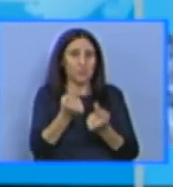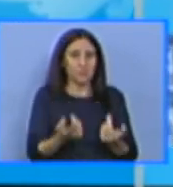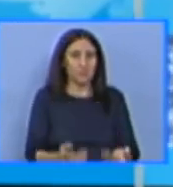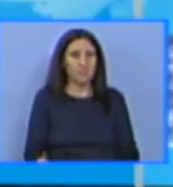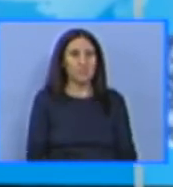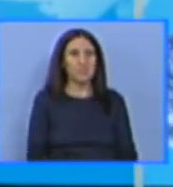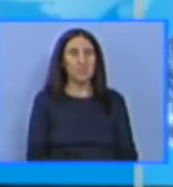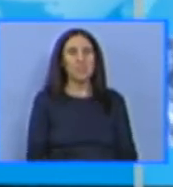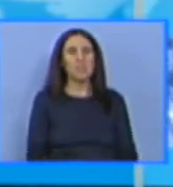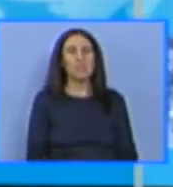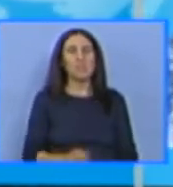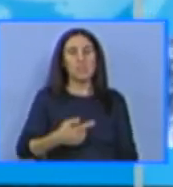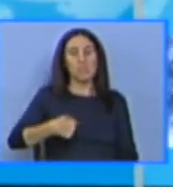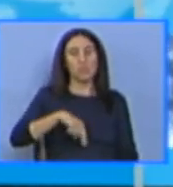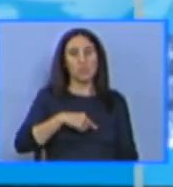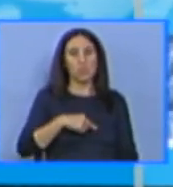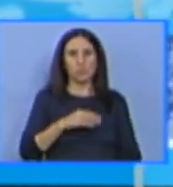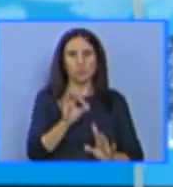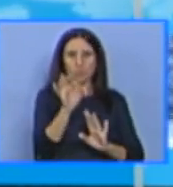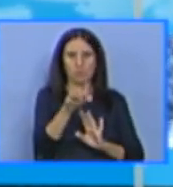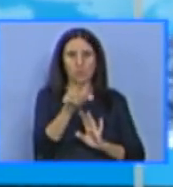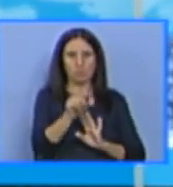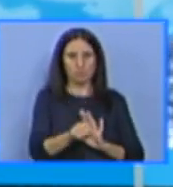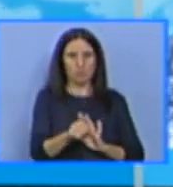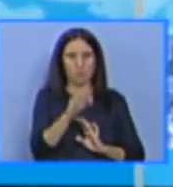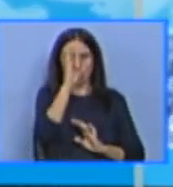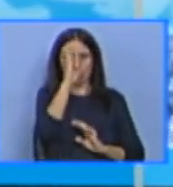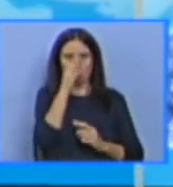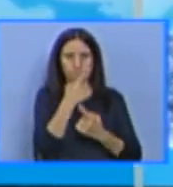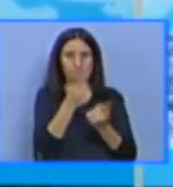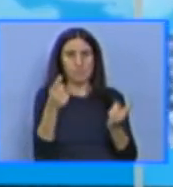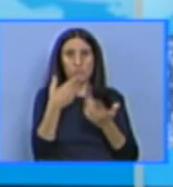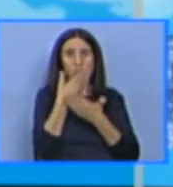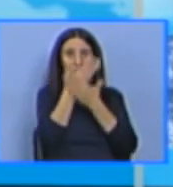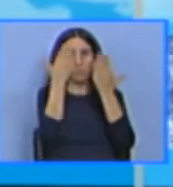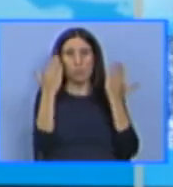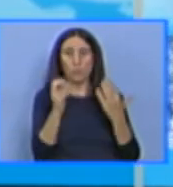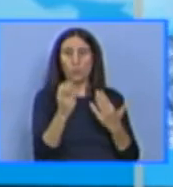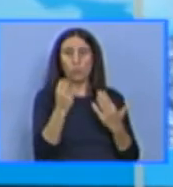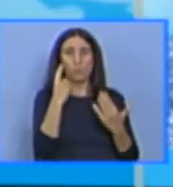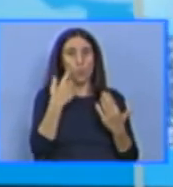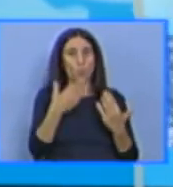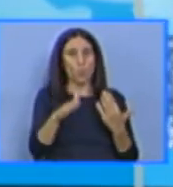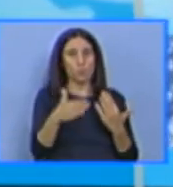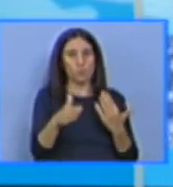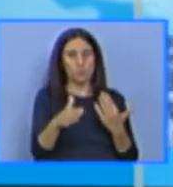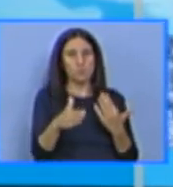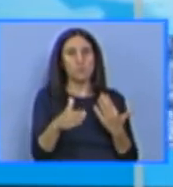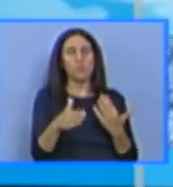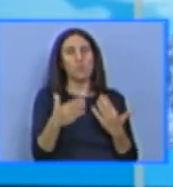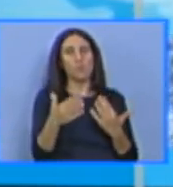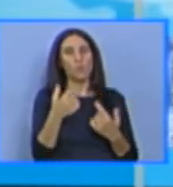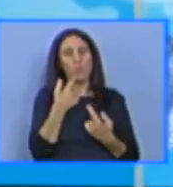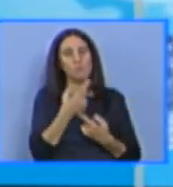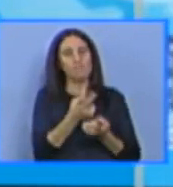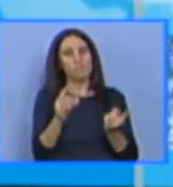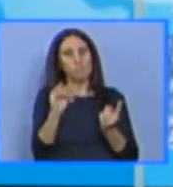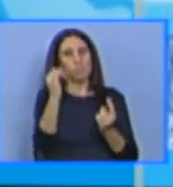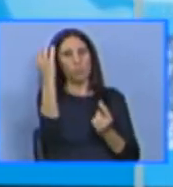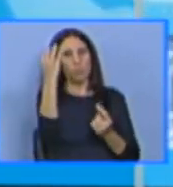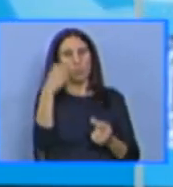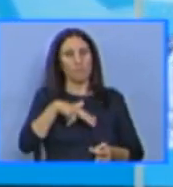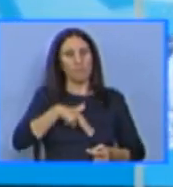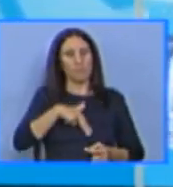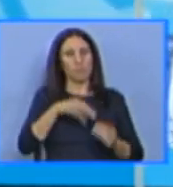E nós, e eu aqui adianto também em primeira mão, esta manhã, 11 de outubro, foi anunciado no Porto um